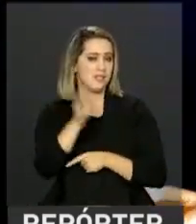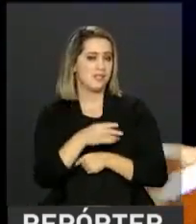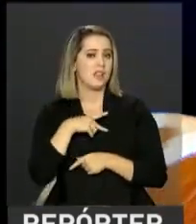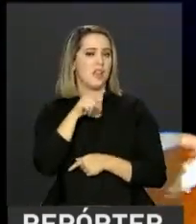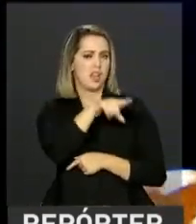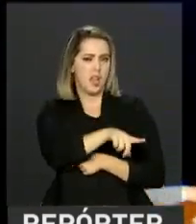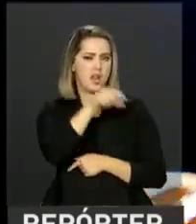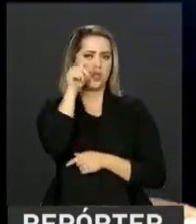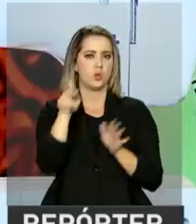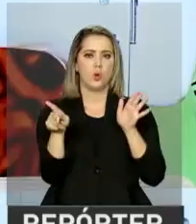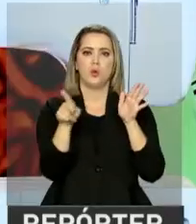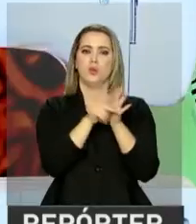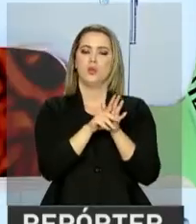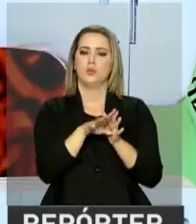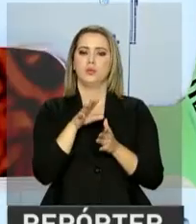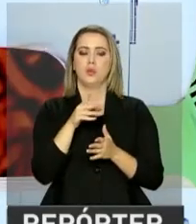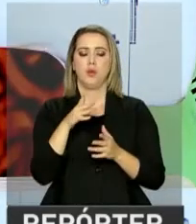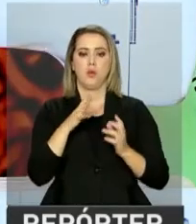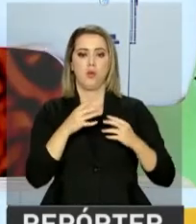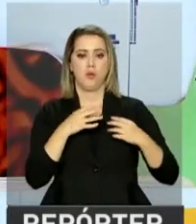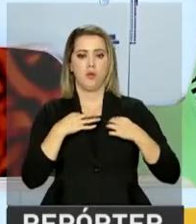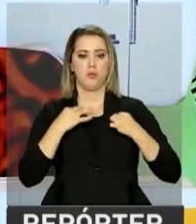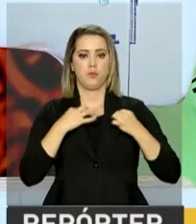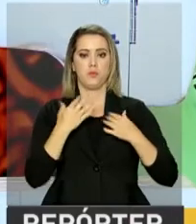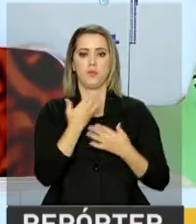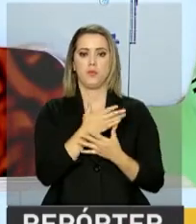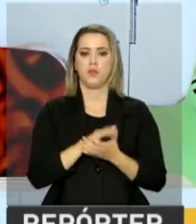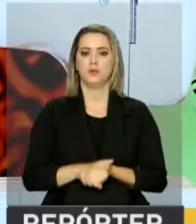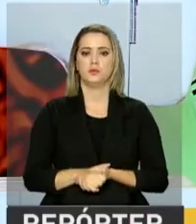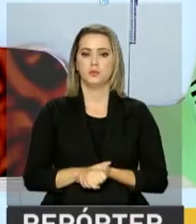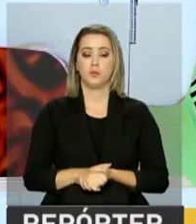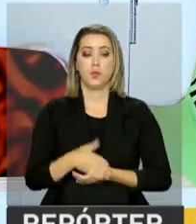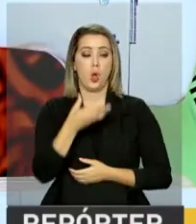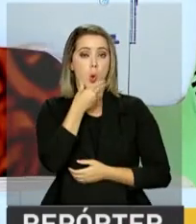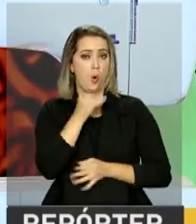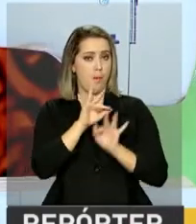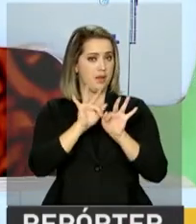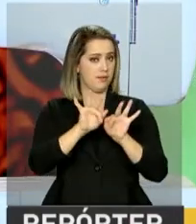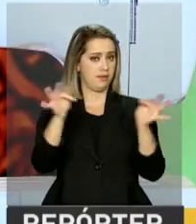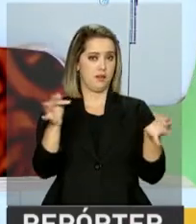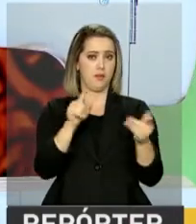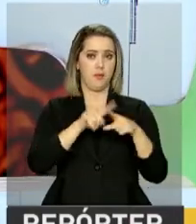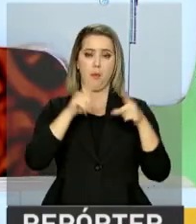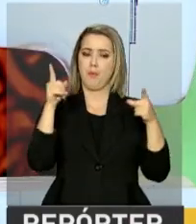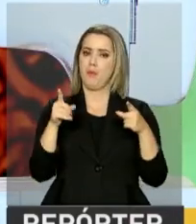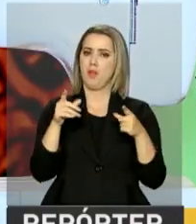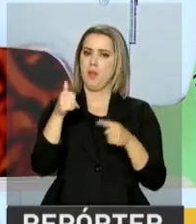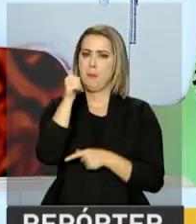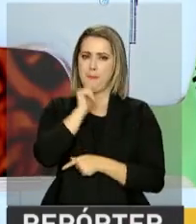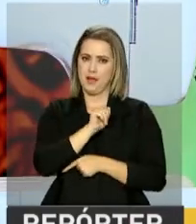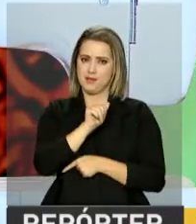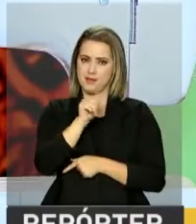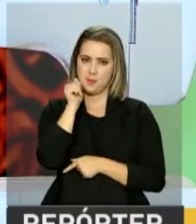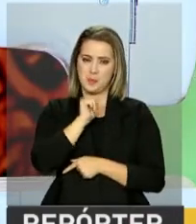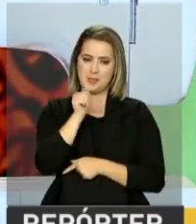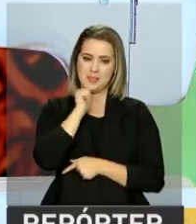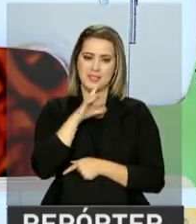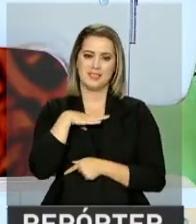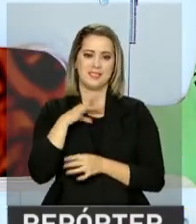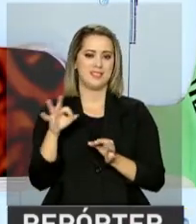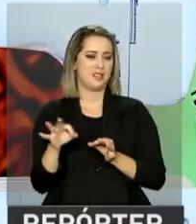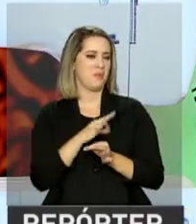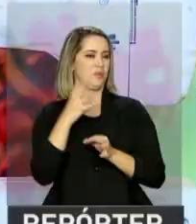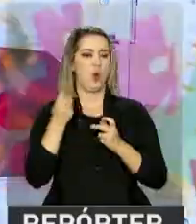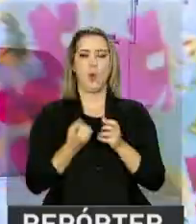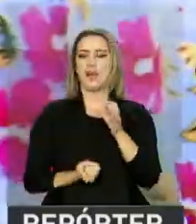decide o modelo é ela. A arte dos homens é sempre, é calça e camisa. Mas da gente, mulher, eu invento tudo